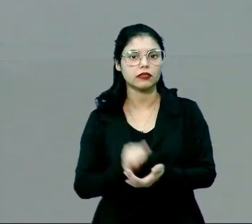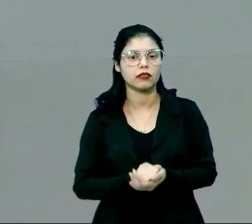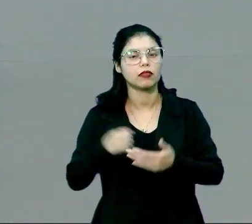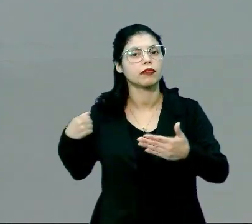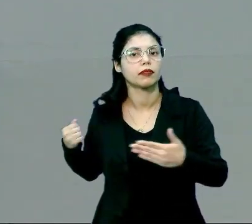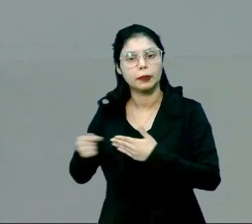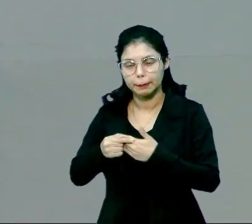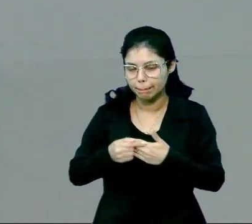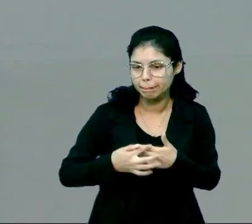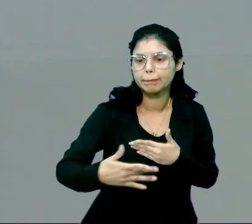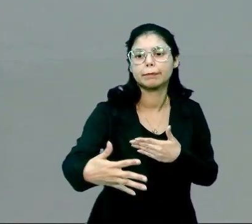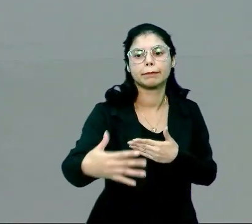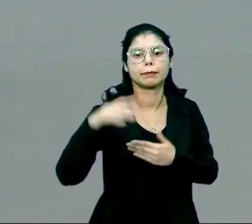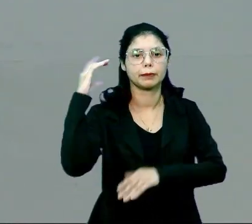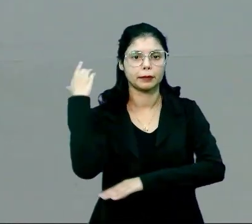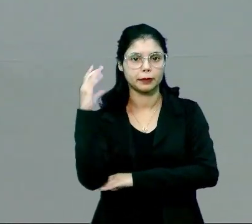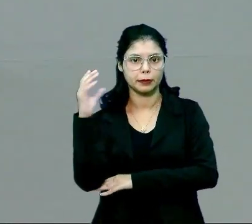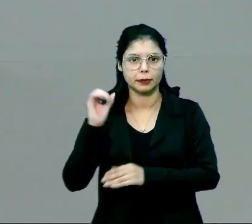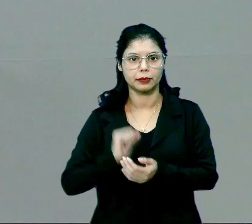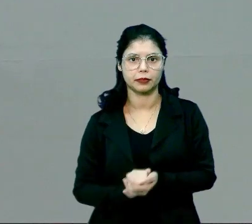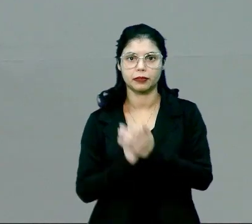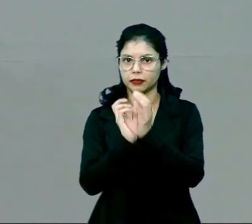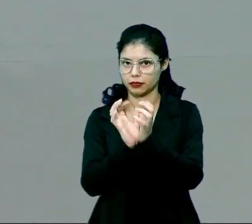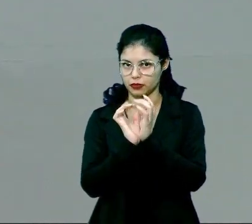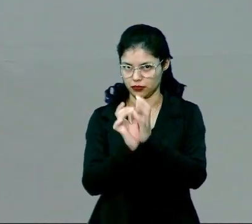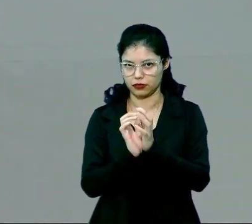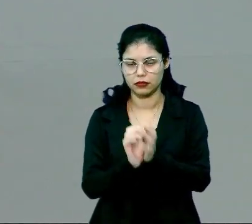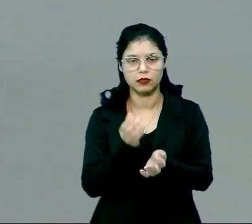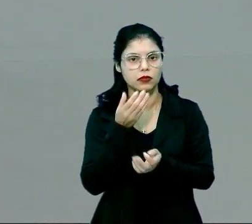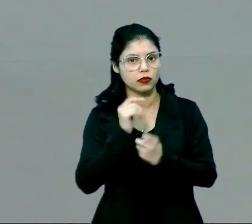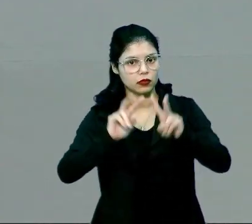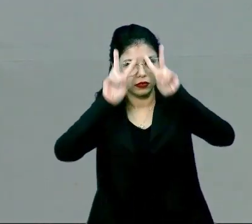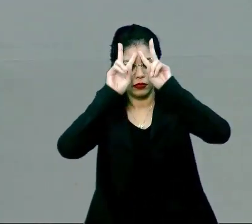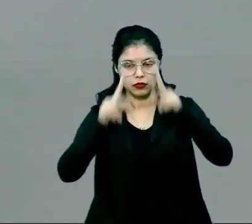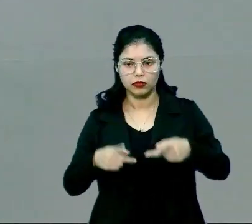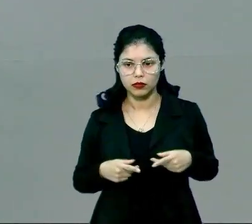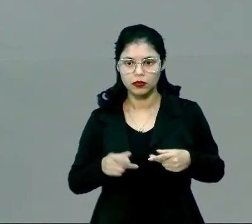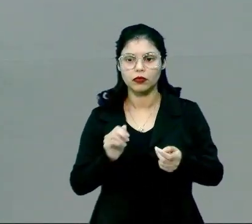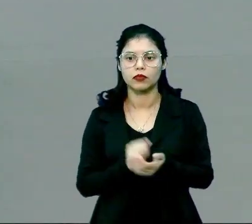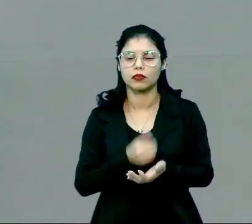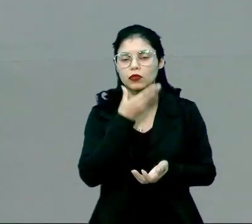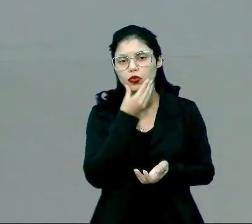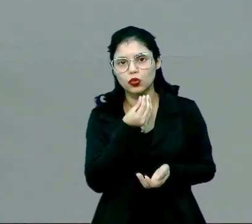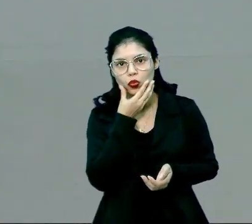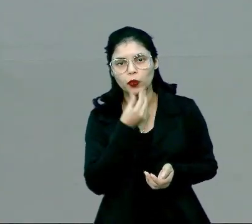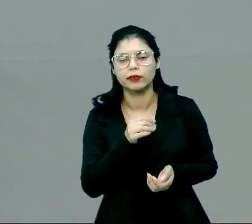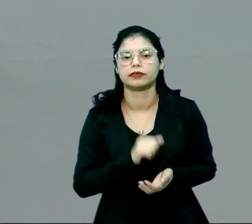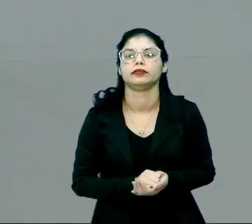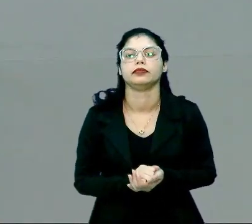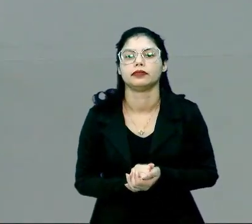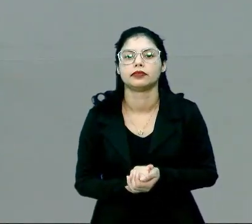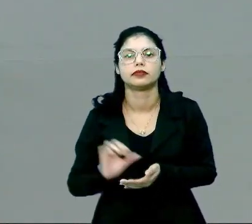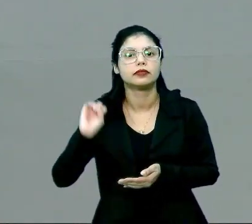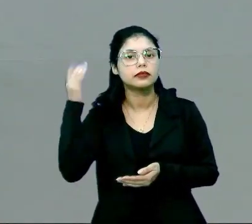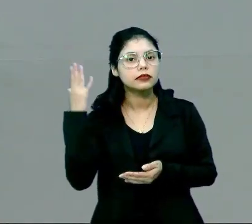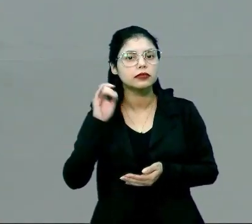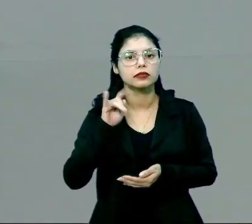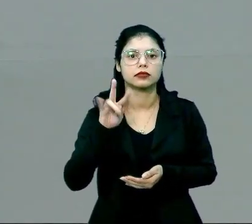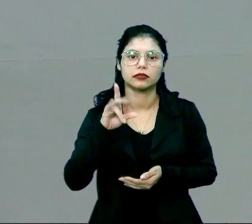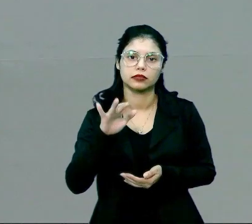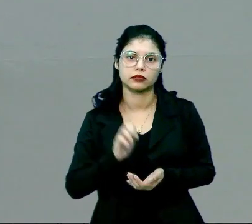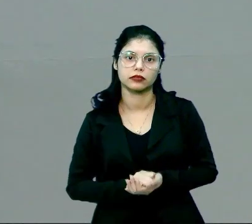avanço das ciências do cérebro humano. Por quê? Porque olha o que aconteceu com ele. Ele aconteceu um